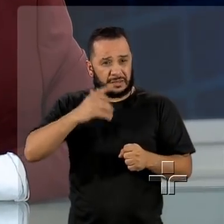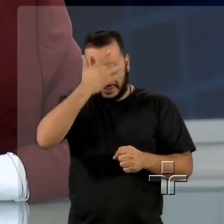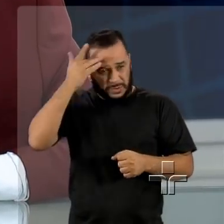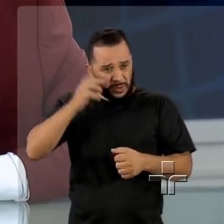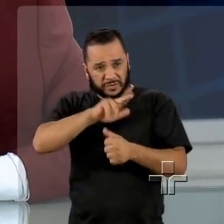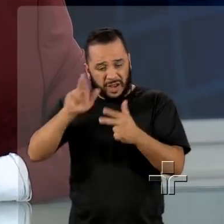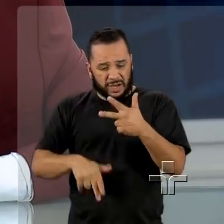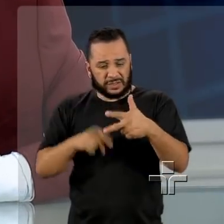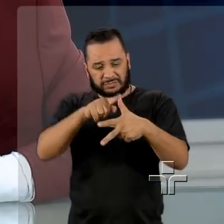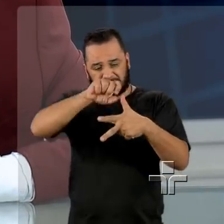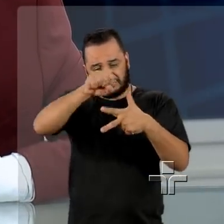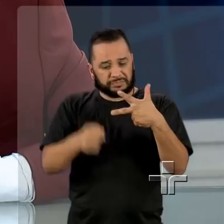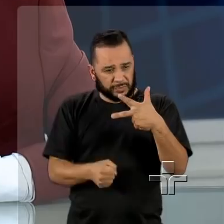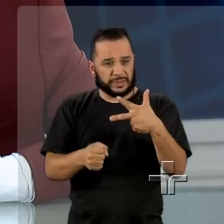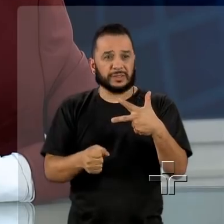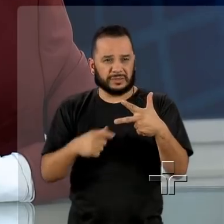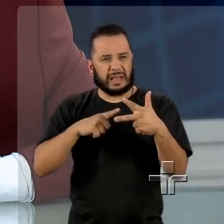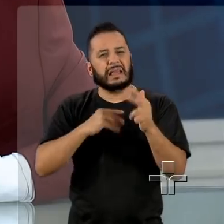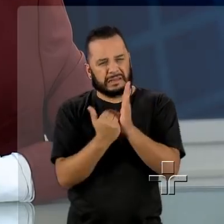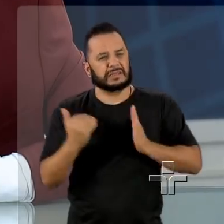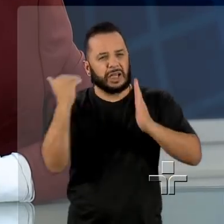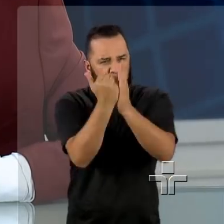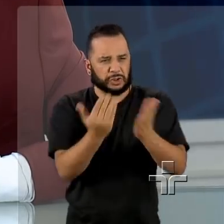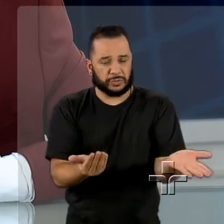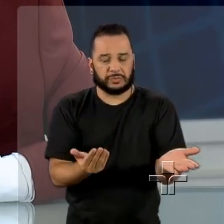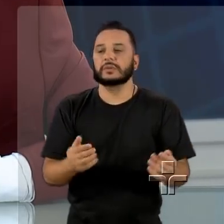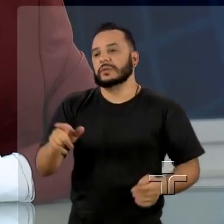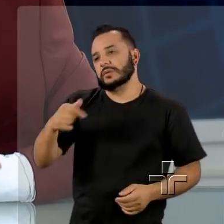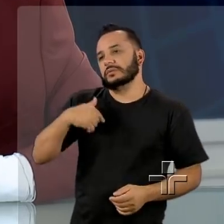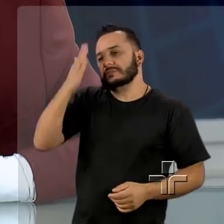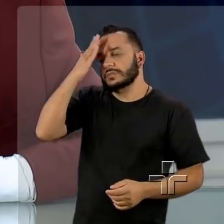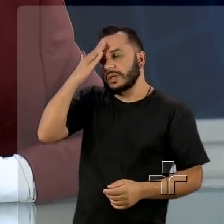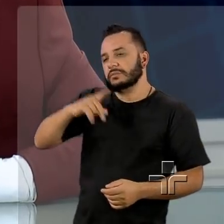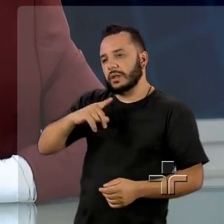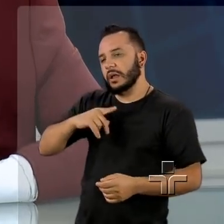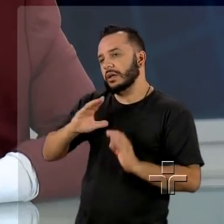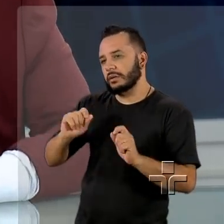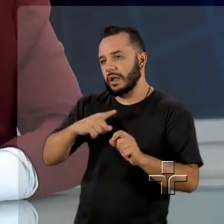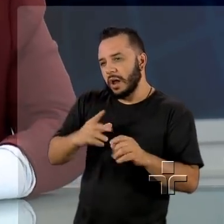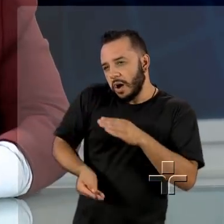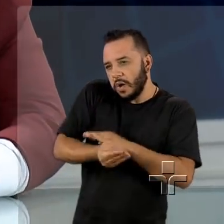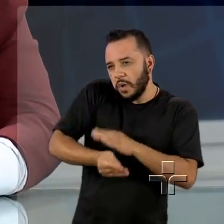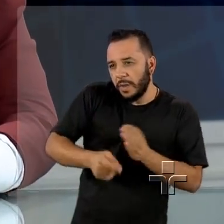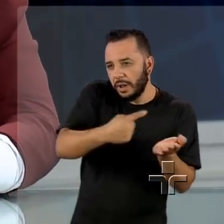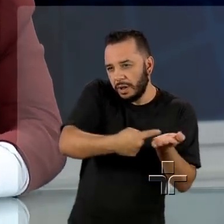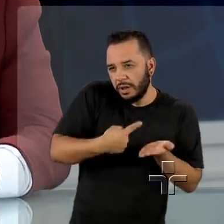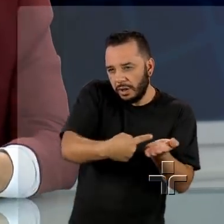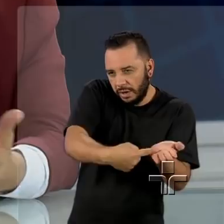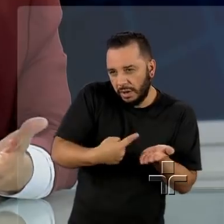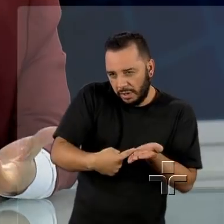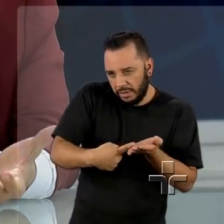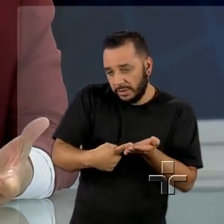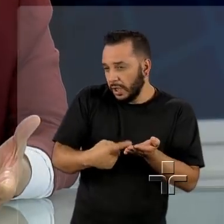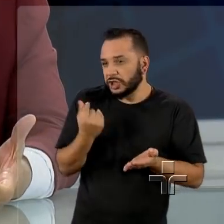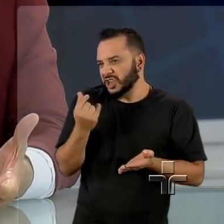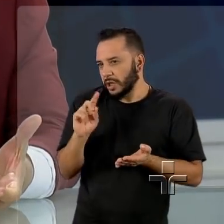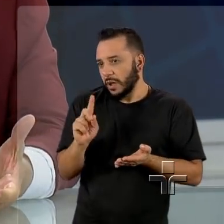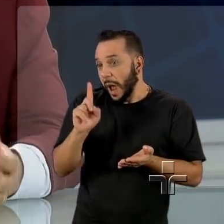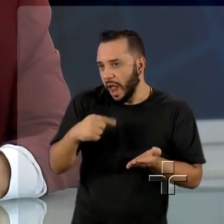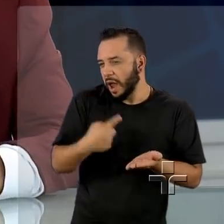é a corrupção das demandas corporativas. A demanda corporativa, num